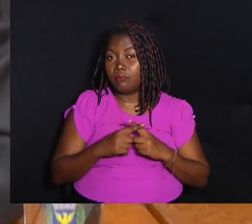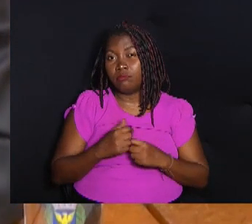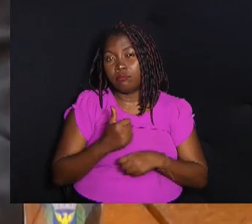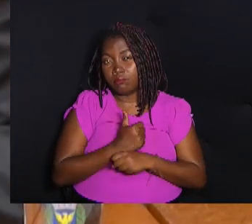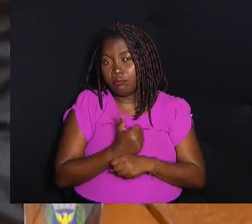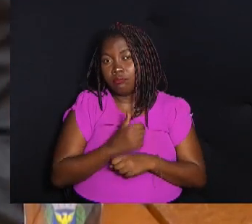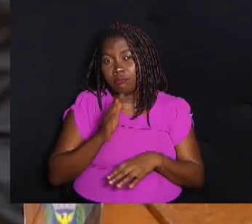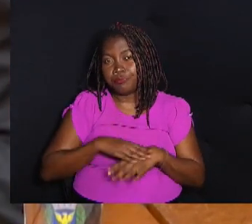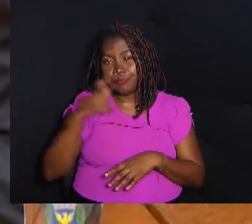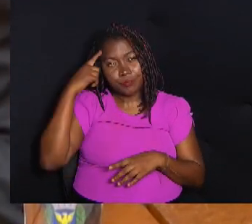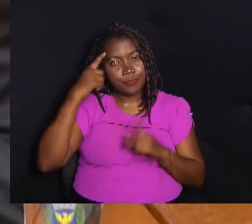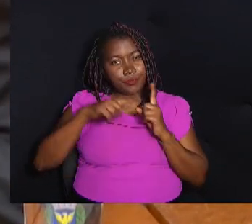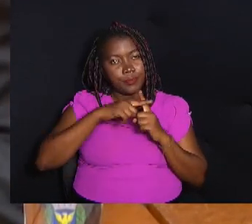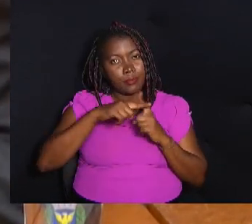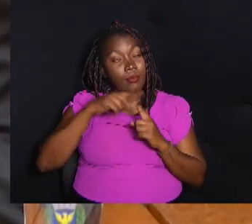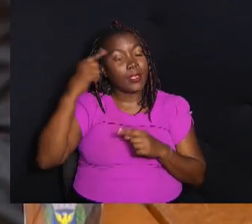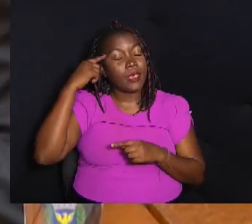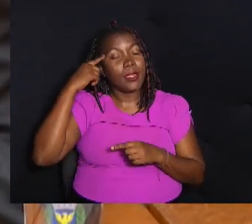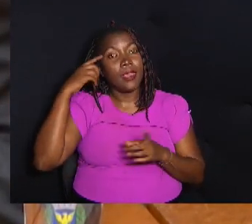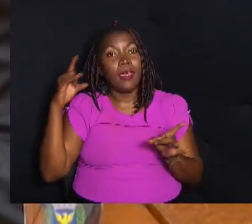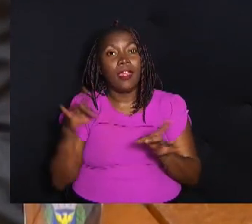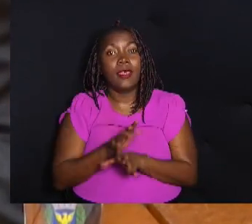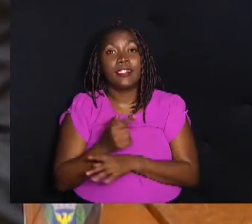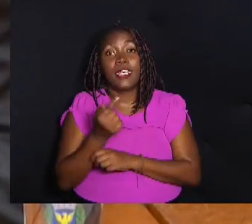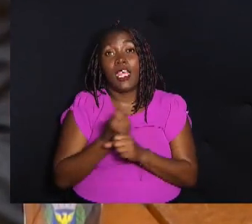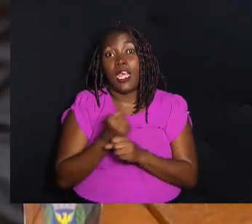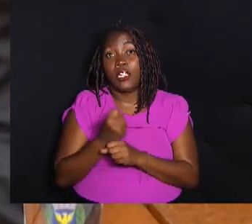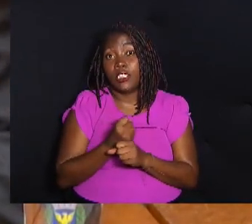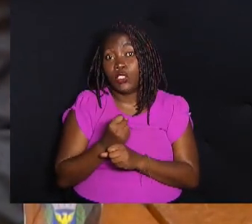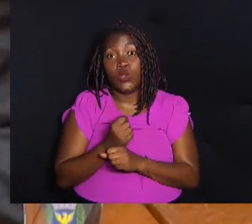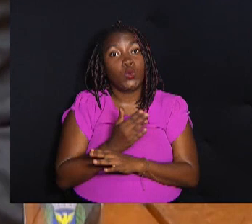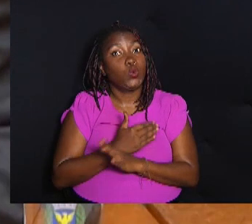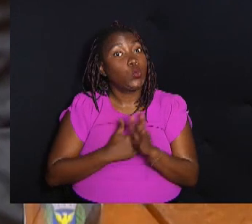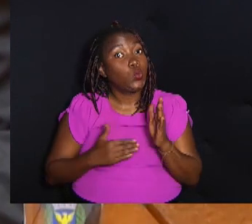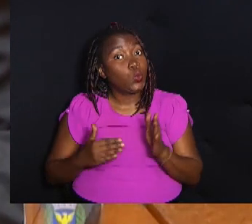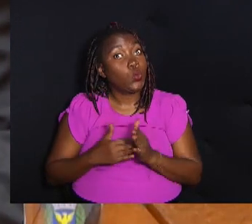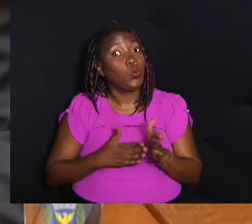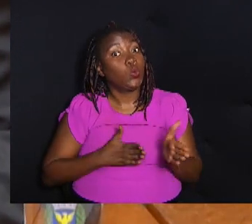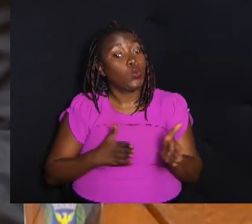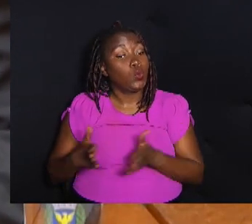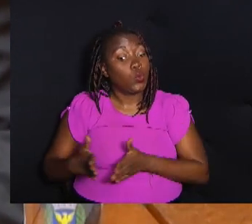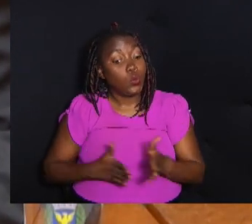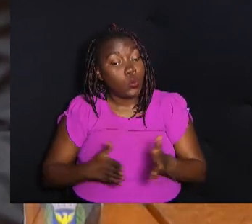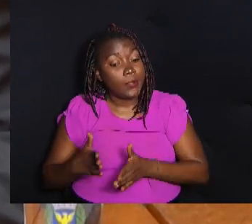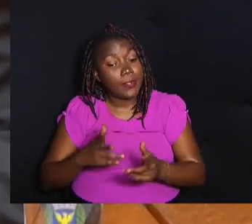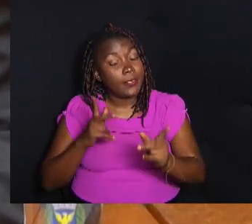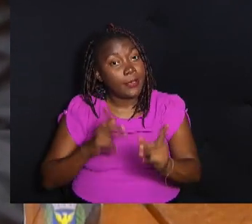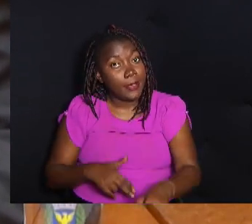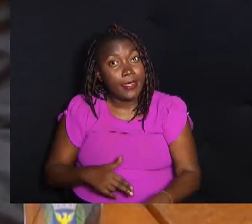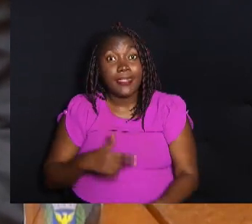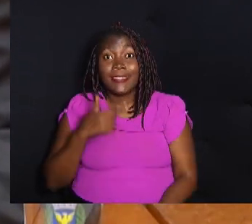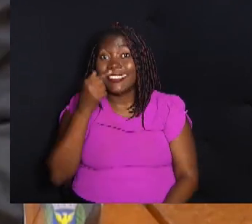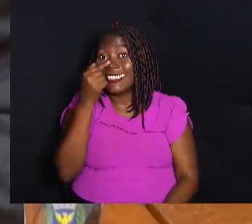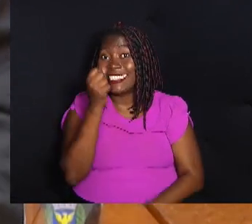otimistas falam que em 7 anos se tudo caminhar do jeito que se torce em 7